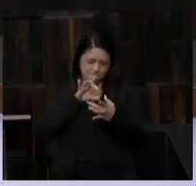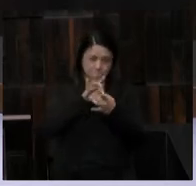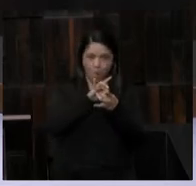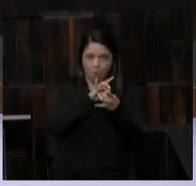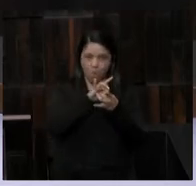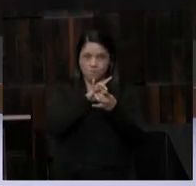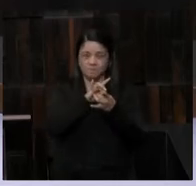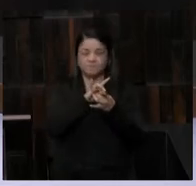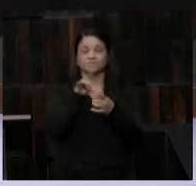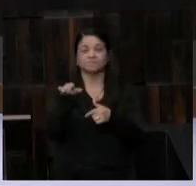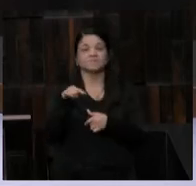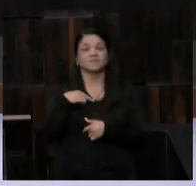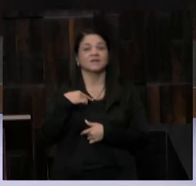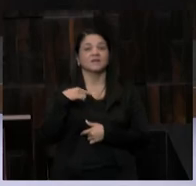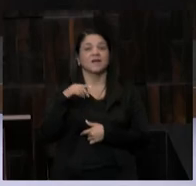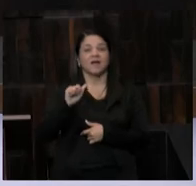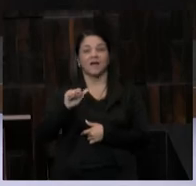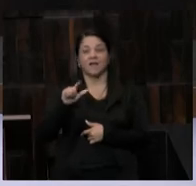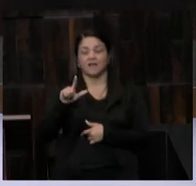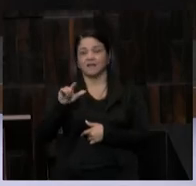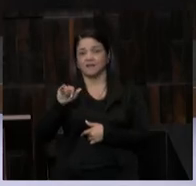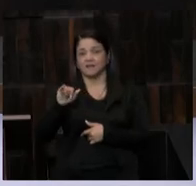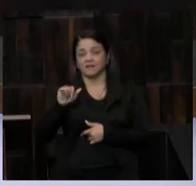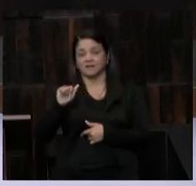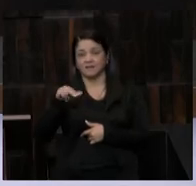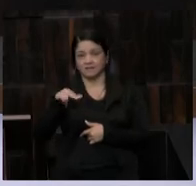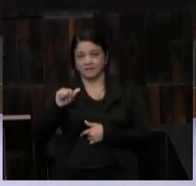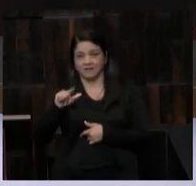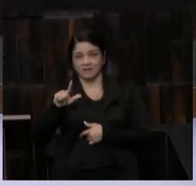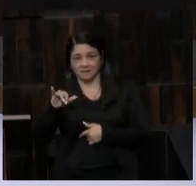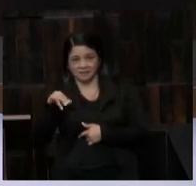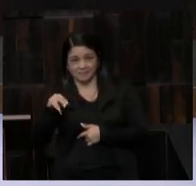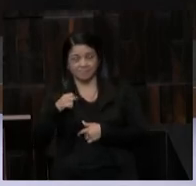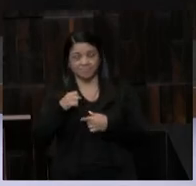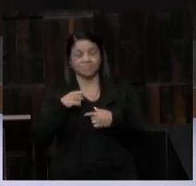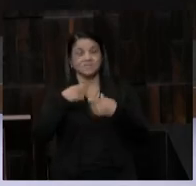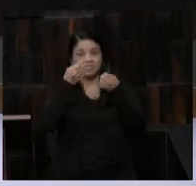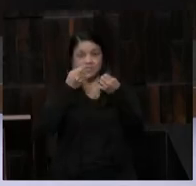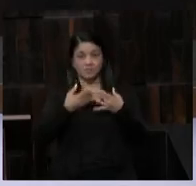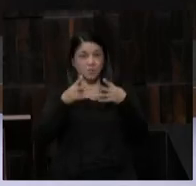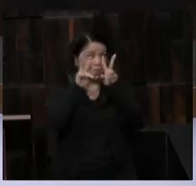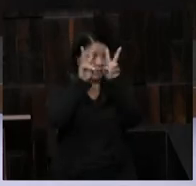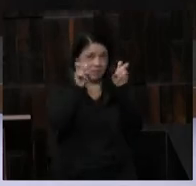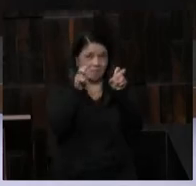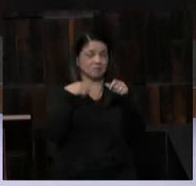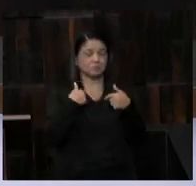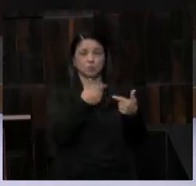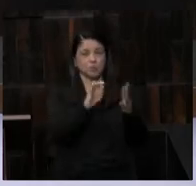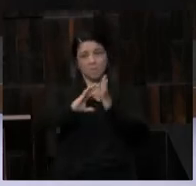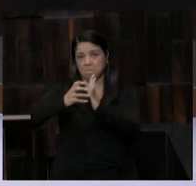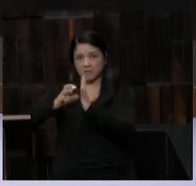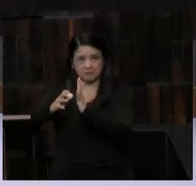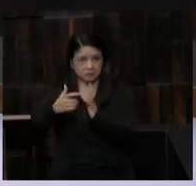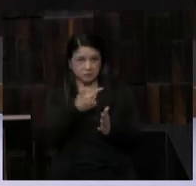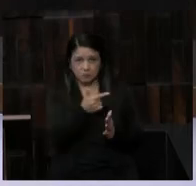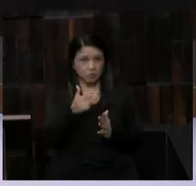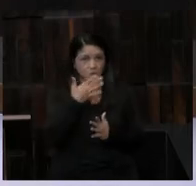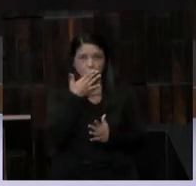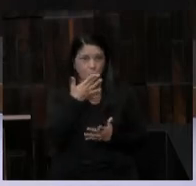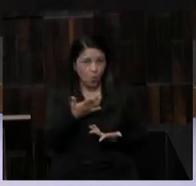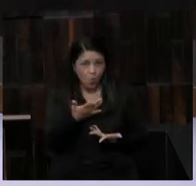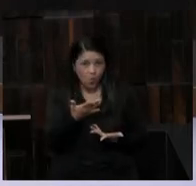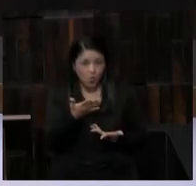A primeira-dama colocou muito bem, essa causa não tem partido, não tem cor, ela só